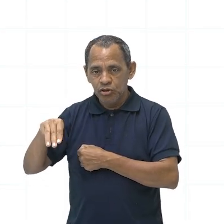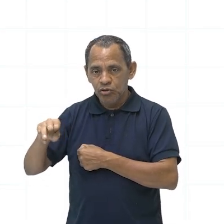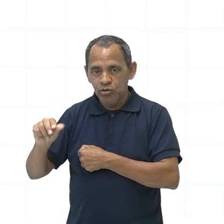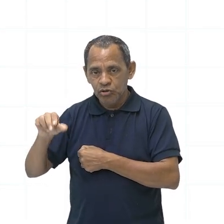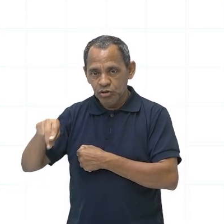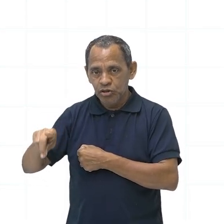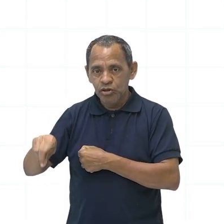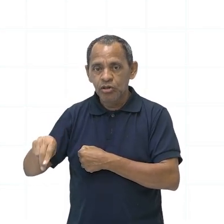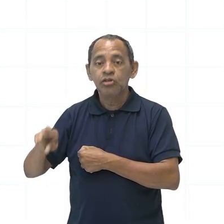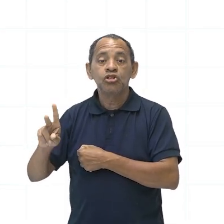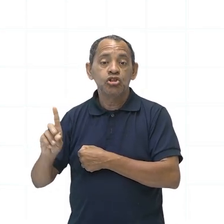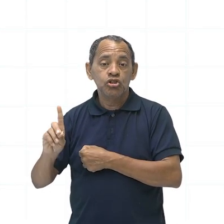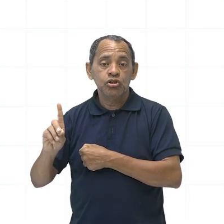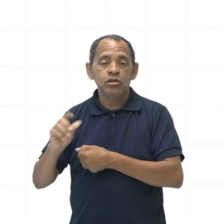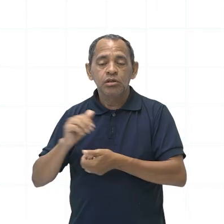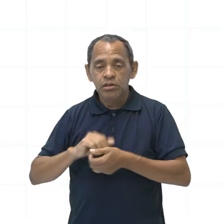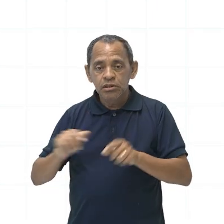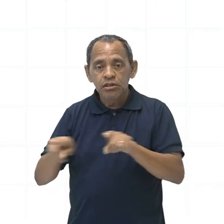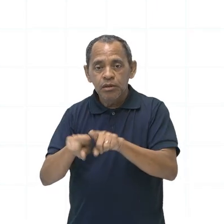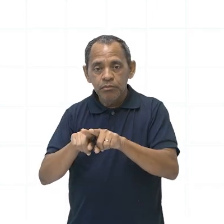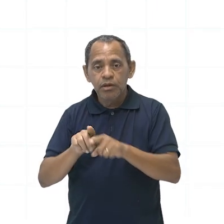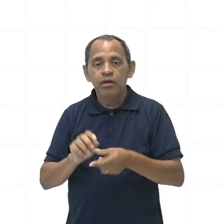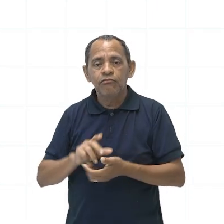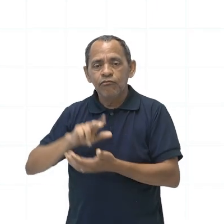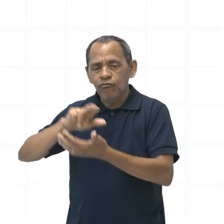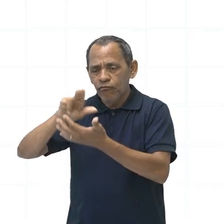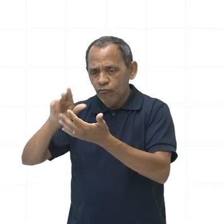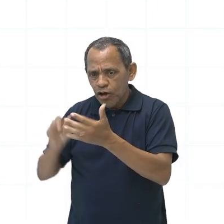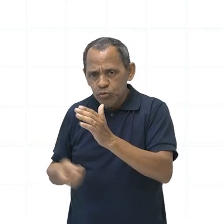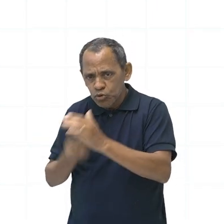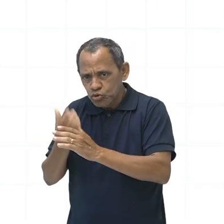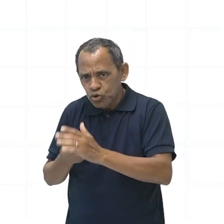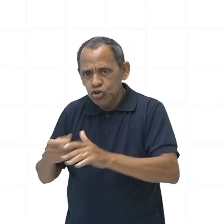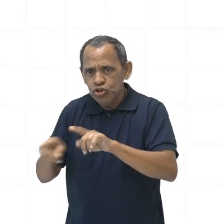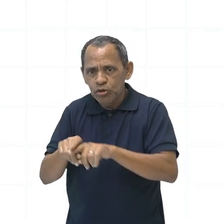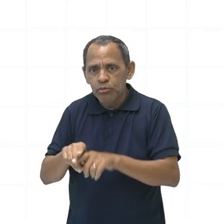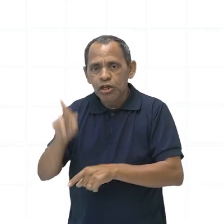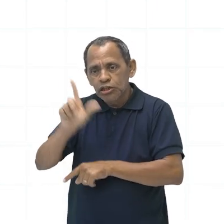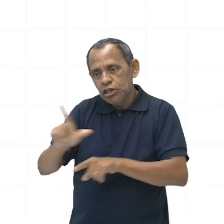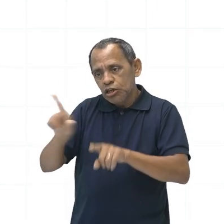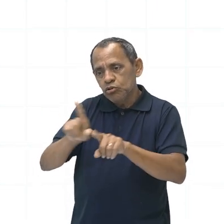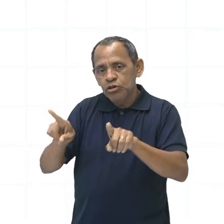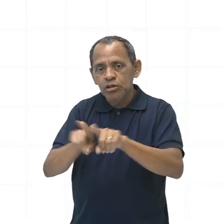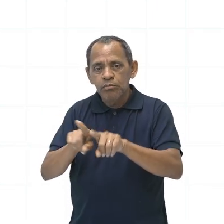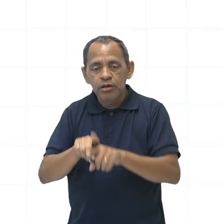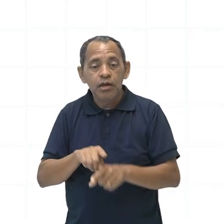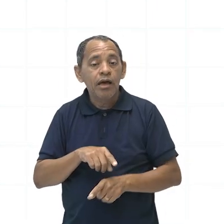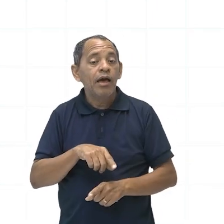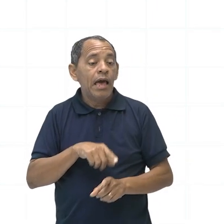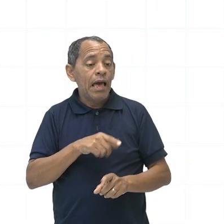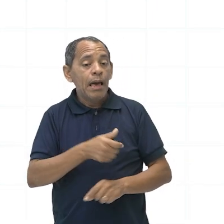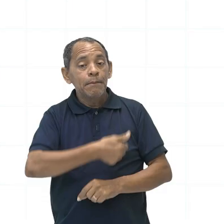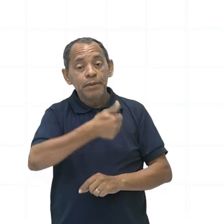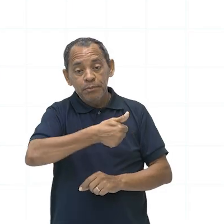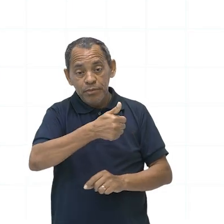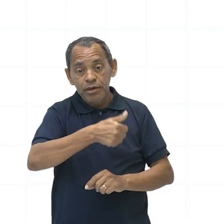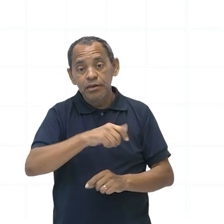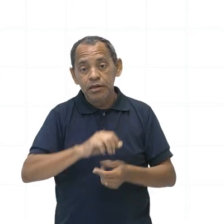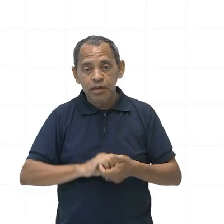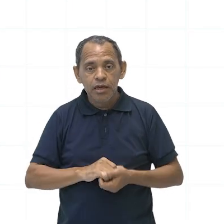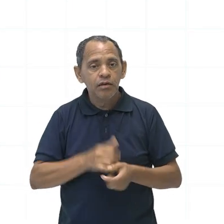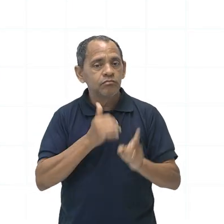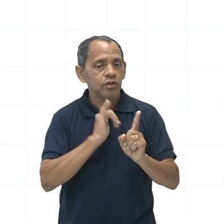de literatura e também escreveu crônicas, tá bom? Qual é a finalidade da primeira? Narrar um fato. Né, um